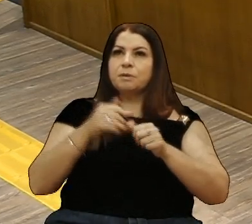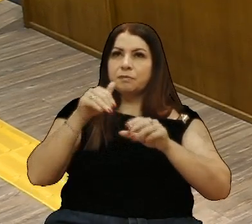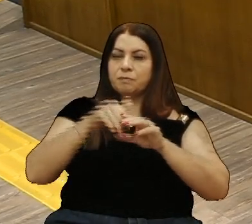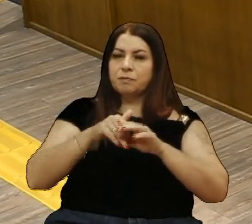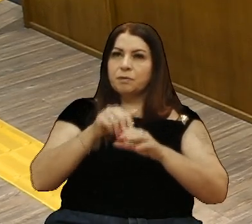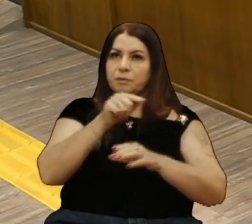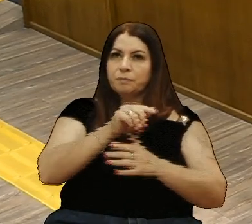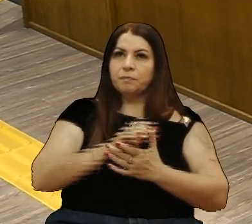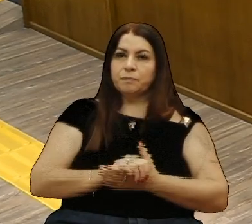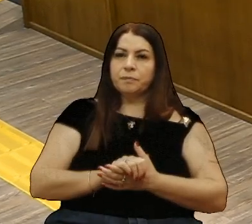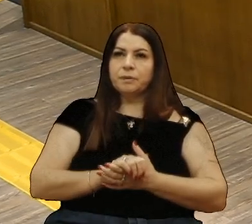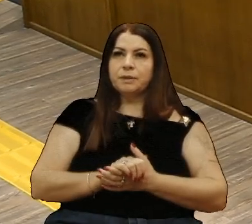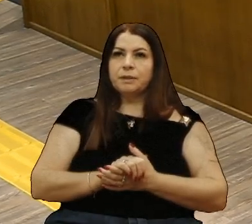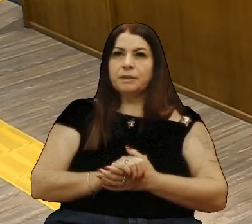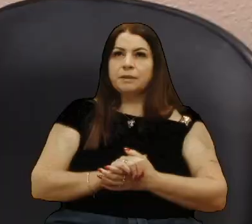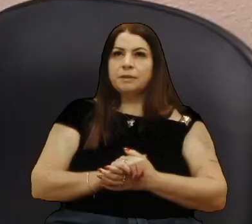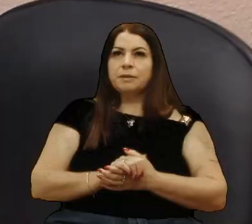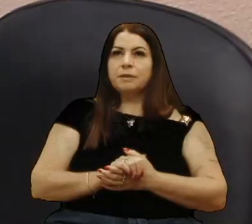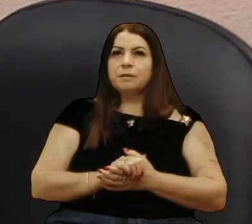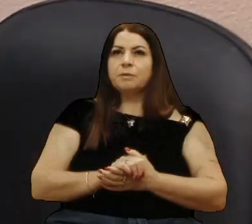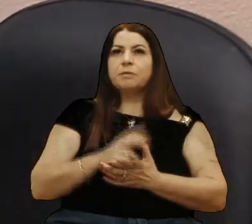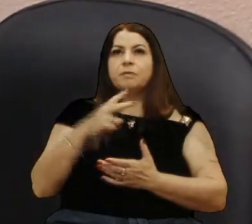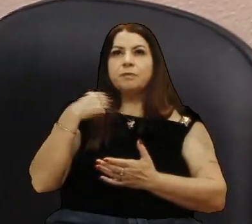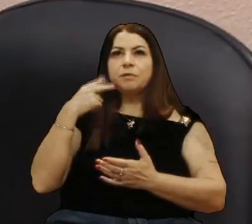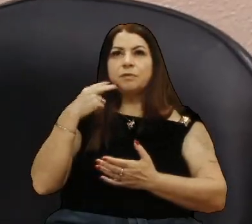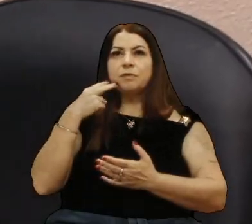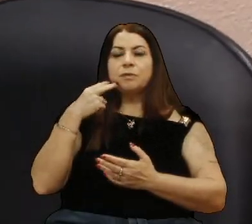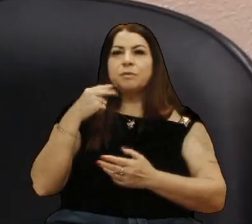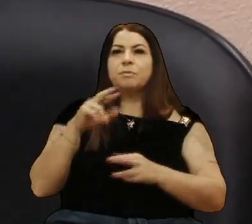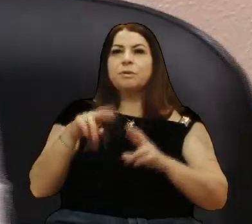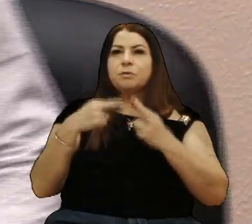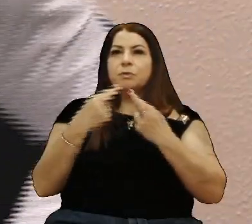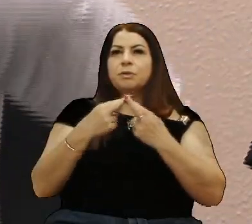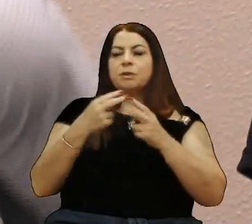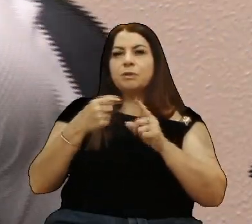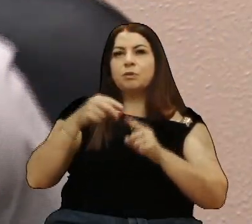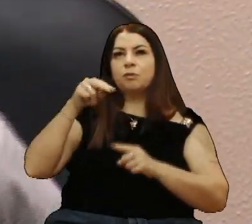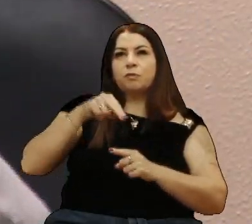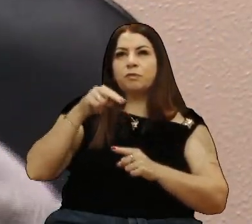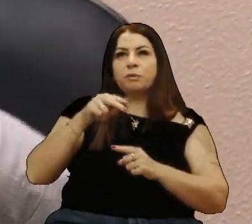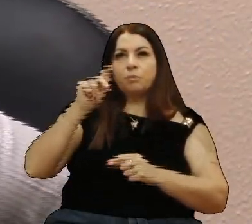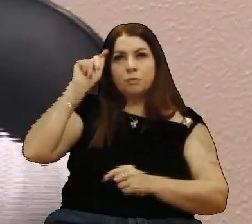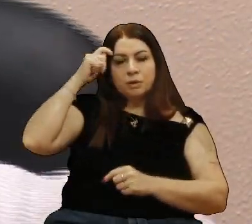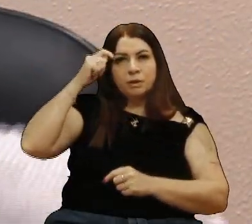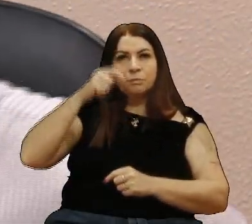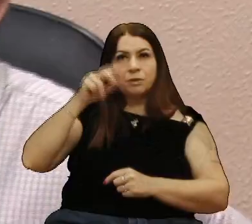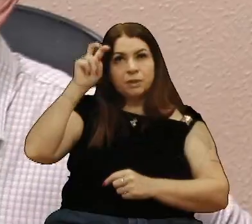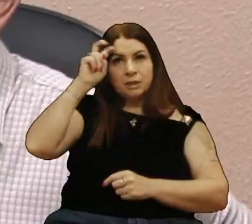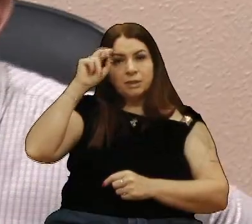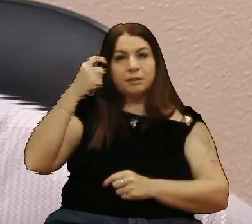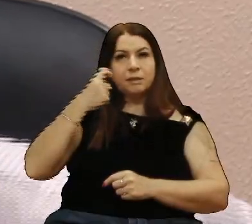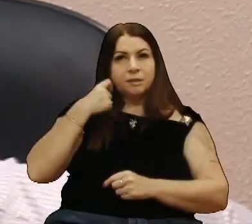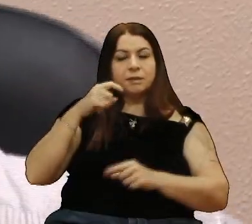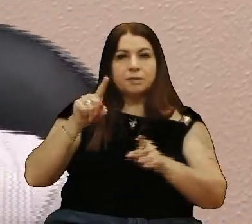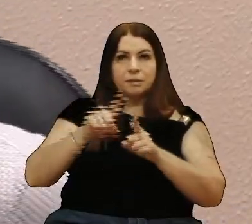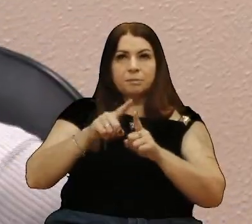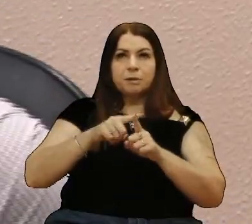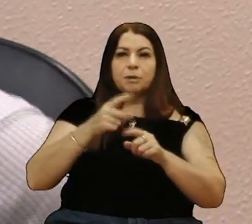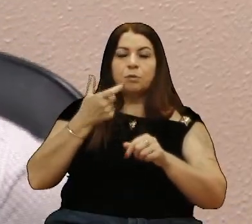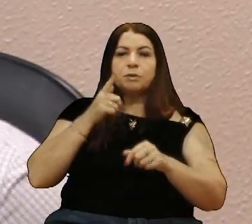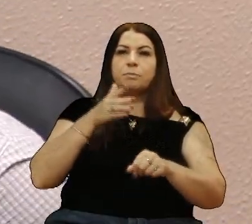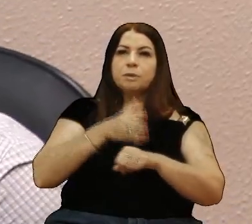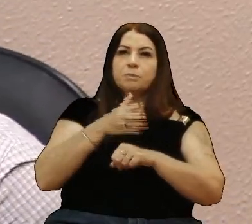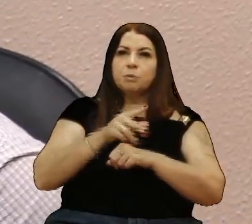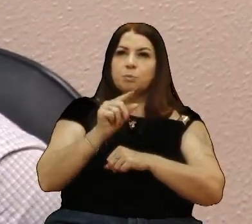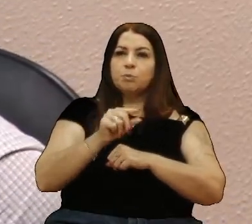ao senhor e aos demais vereadores, senhor presidente, pela agenda do Novembro Negro, pelas atividades que nós tivemos aqui na quinta e na sexta, inclusive. Pude participar